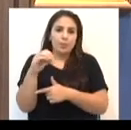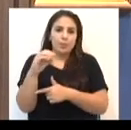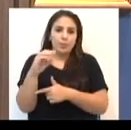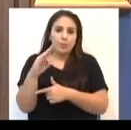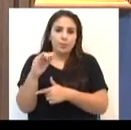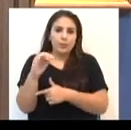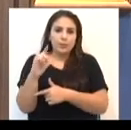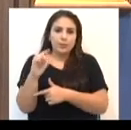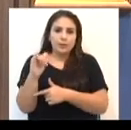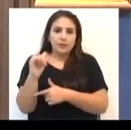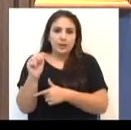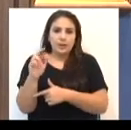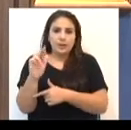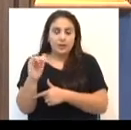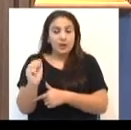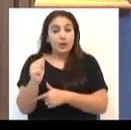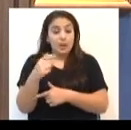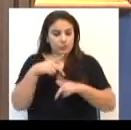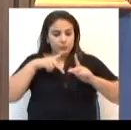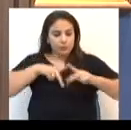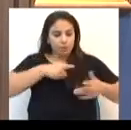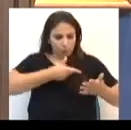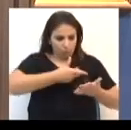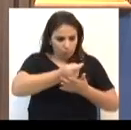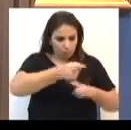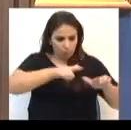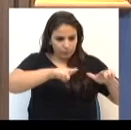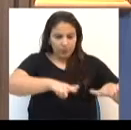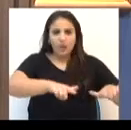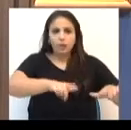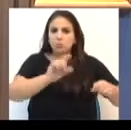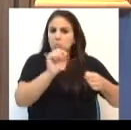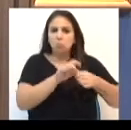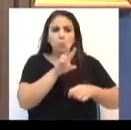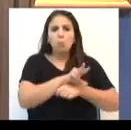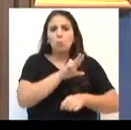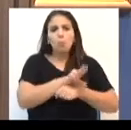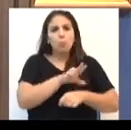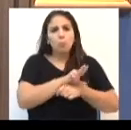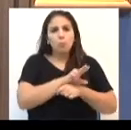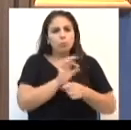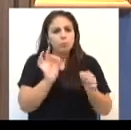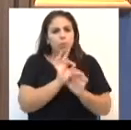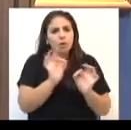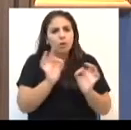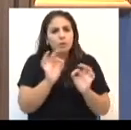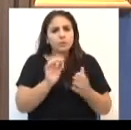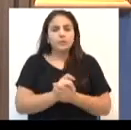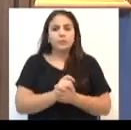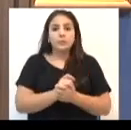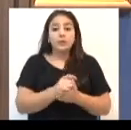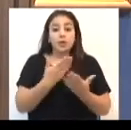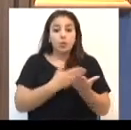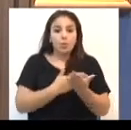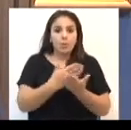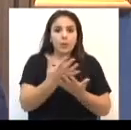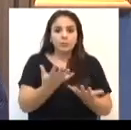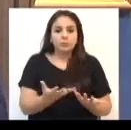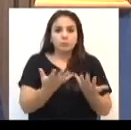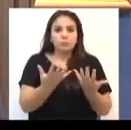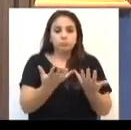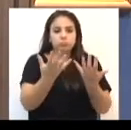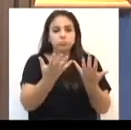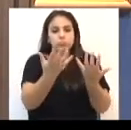terrenos, não fazem a manutenção dos terrenos, que acabam então criando mato. Na criação do mato, as pessoas acham que por ser um